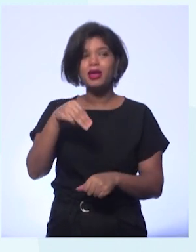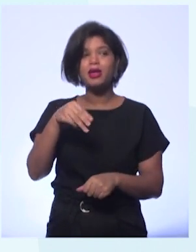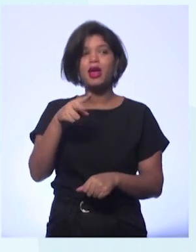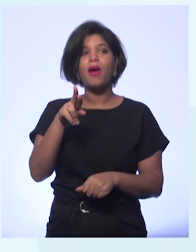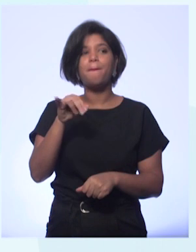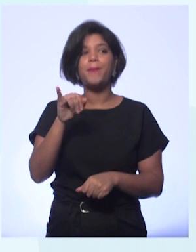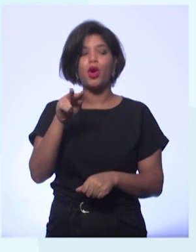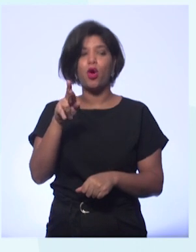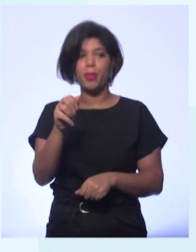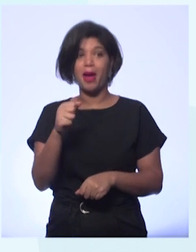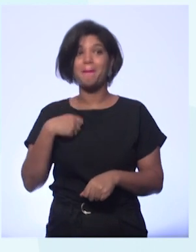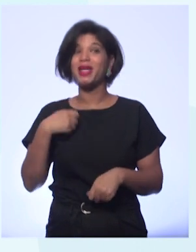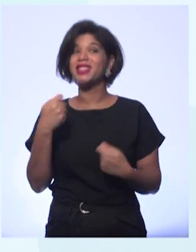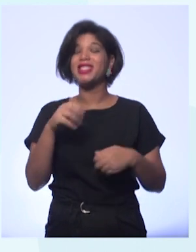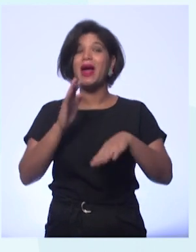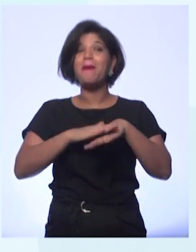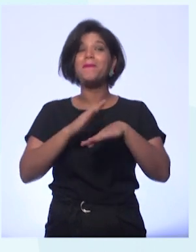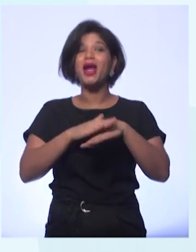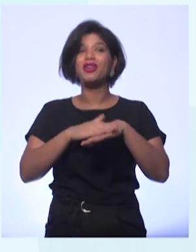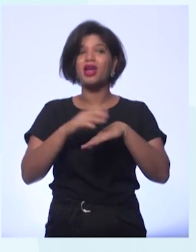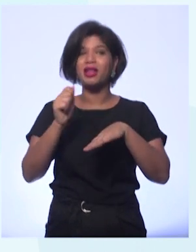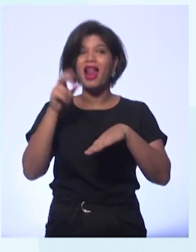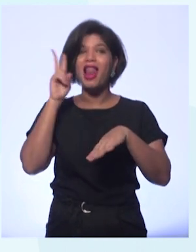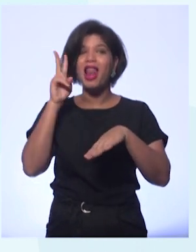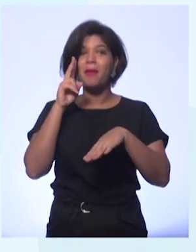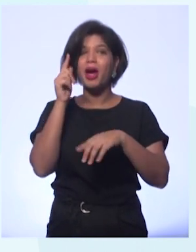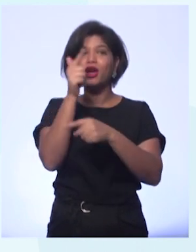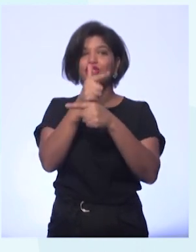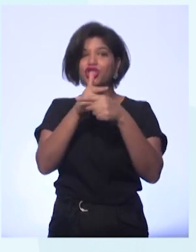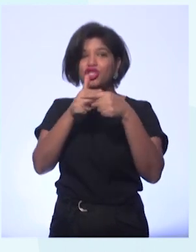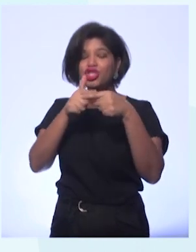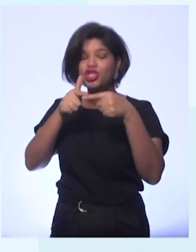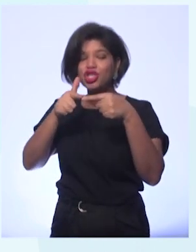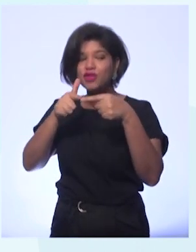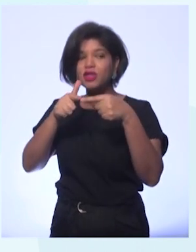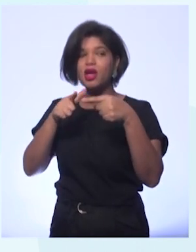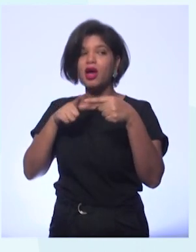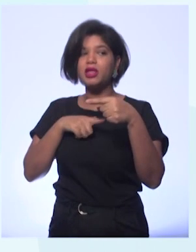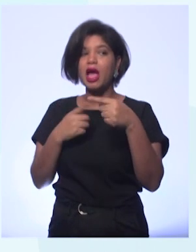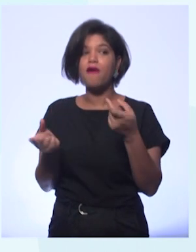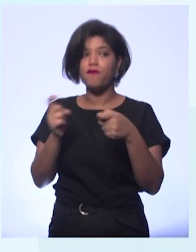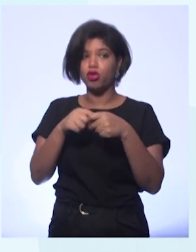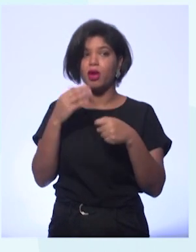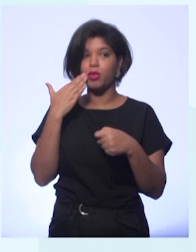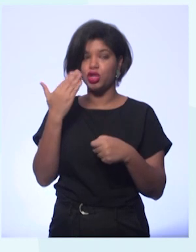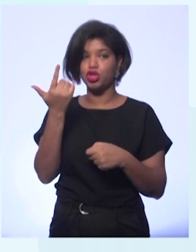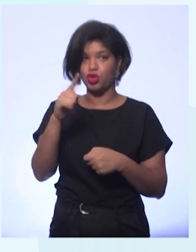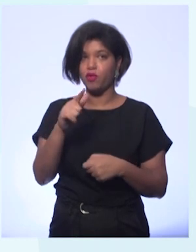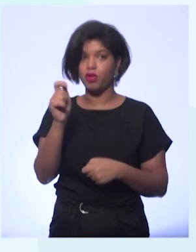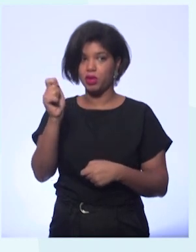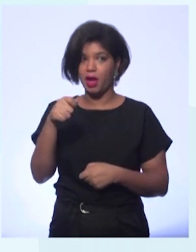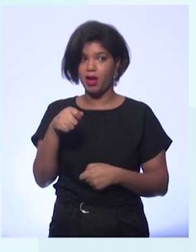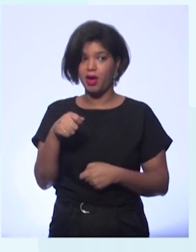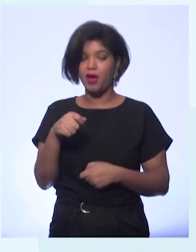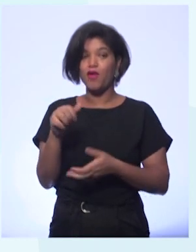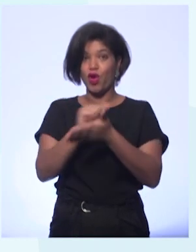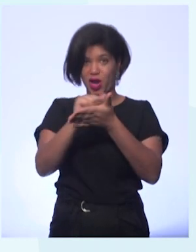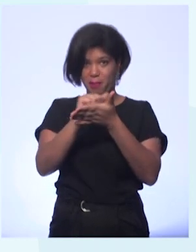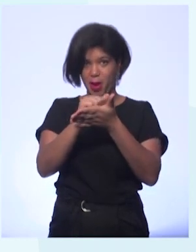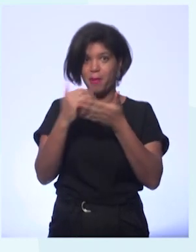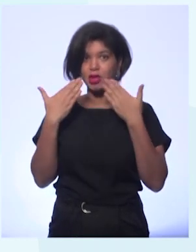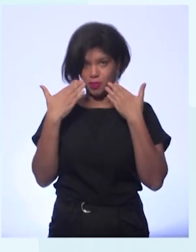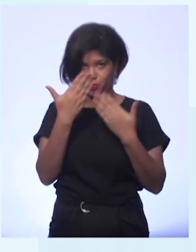que eu faço? Regrinha prática. Se você lembrar lá da divisão, o que a gente faz? Ó, vou até voltar ao slide anterior. Ó. Eu vou limpar para mostrar para